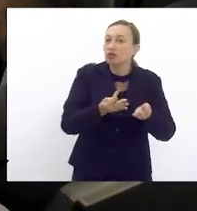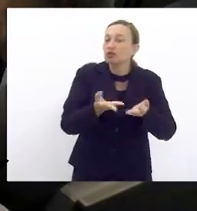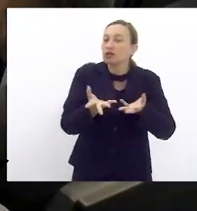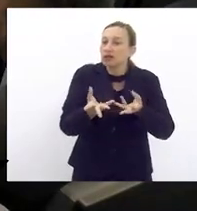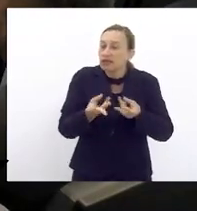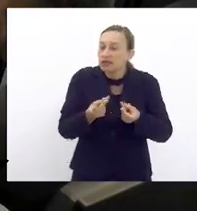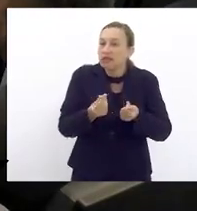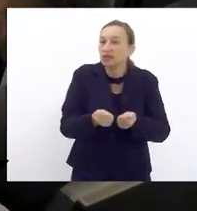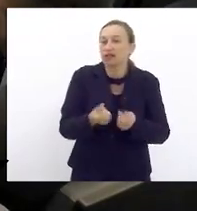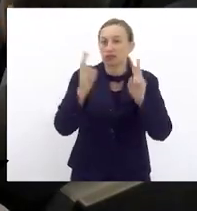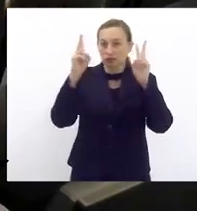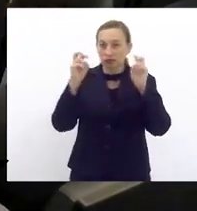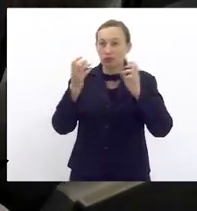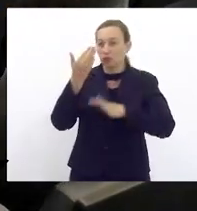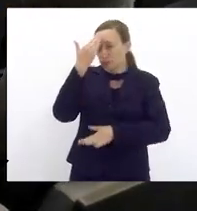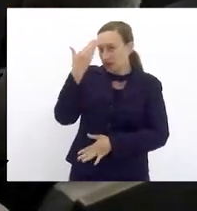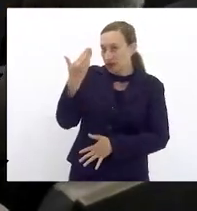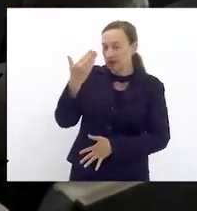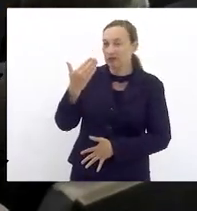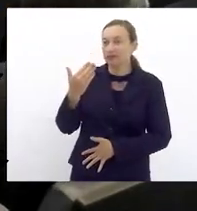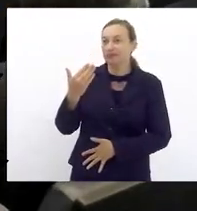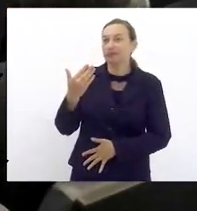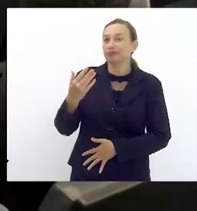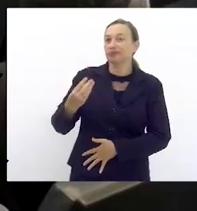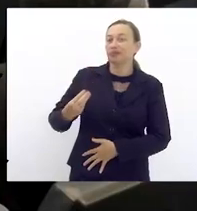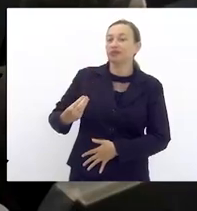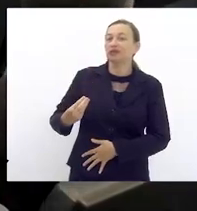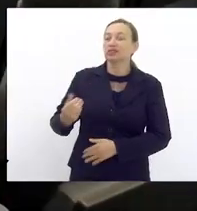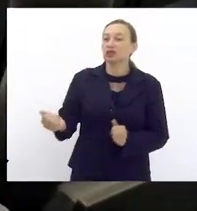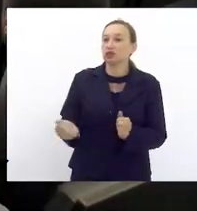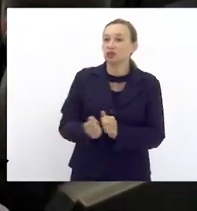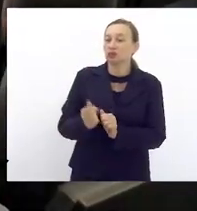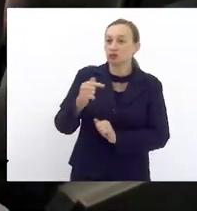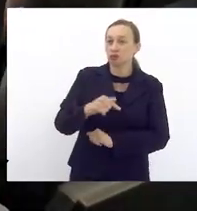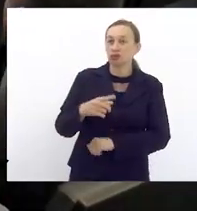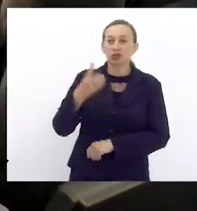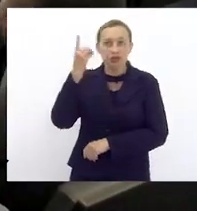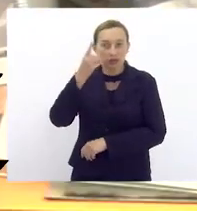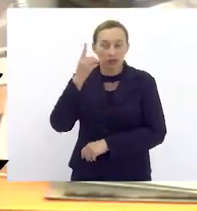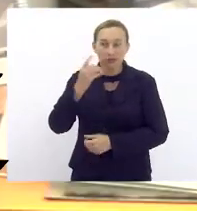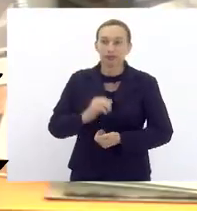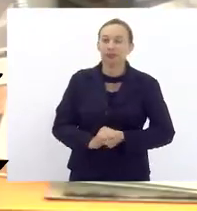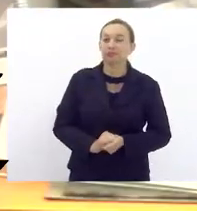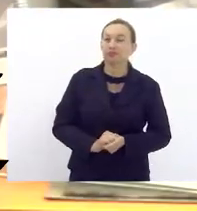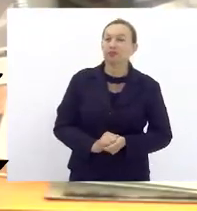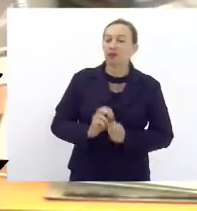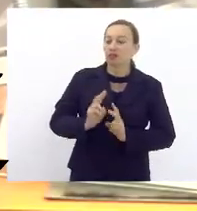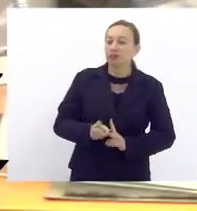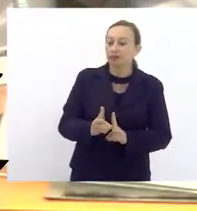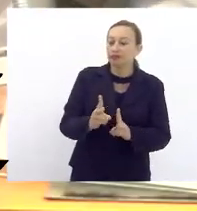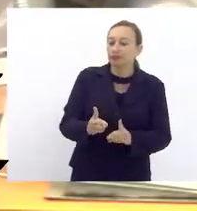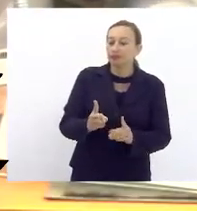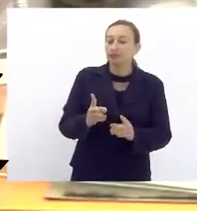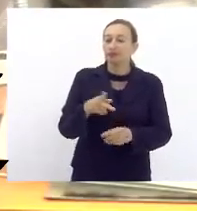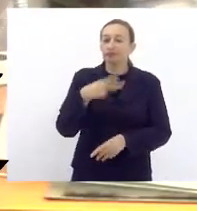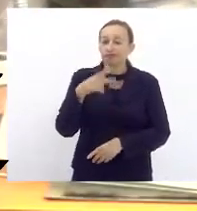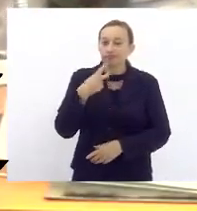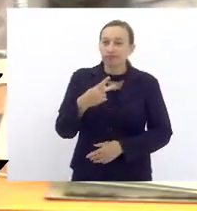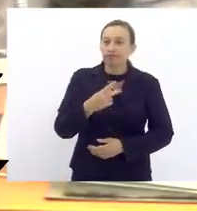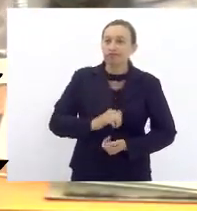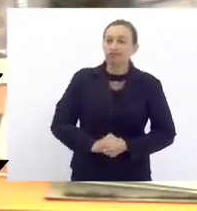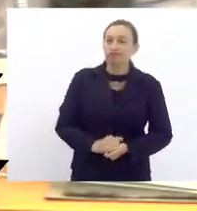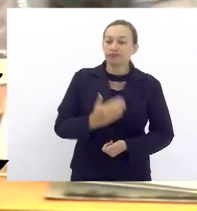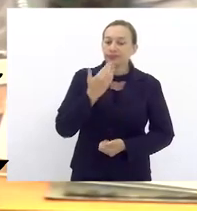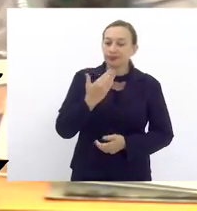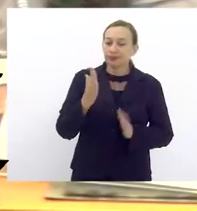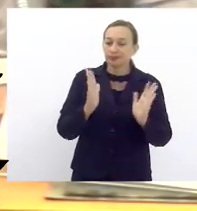aos tempos obrigado por você existir nesse Parlamento vamos dar sequência que as nossas falas eu vou